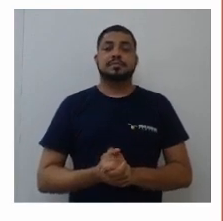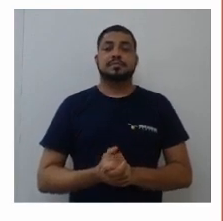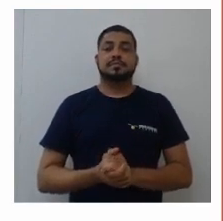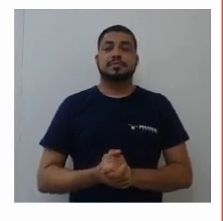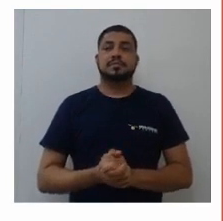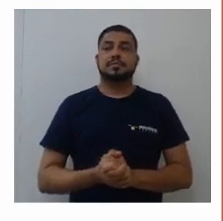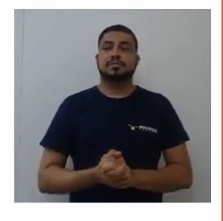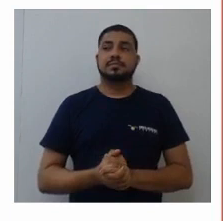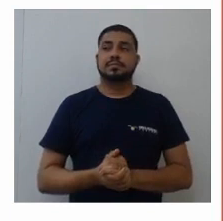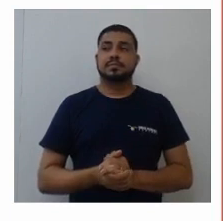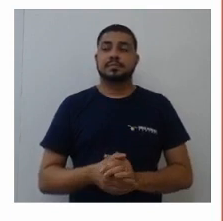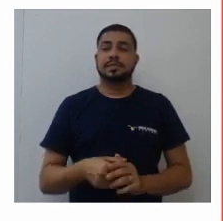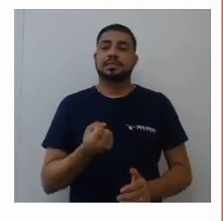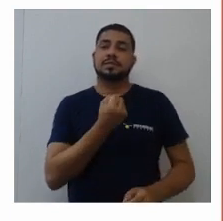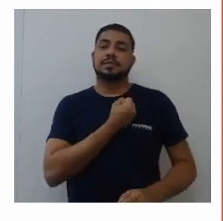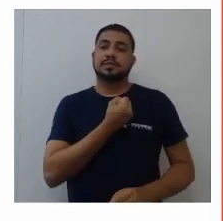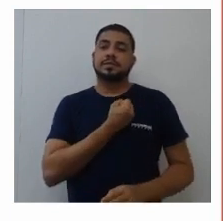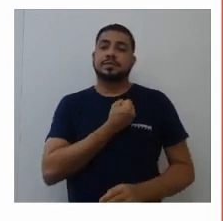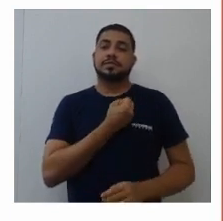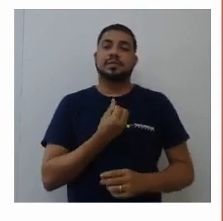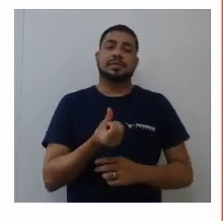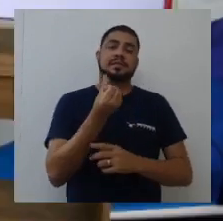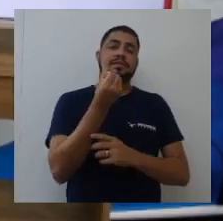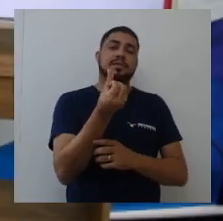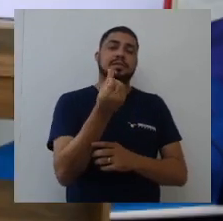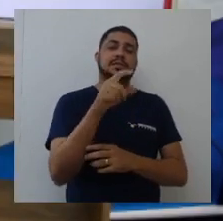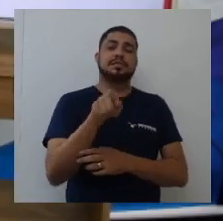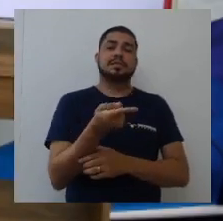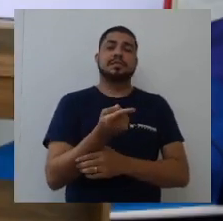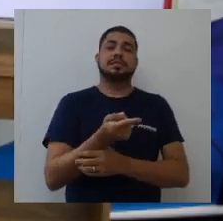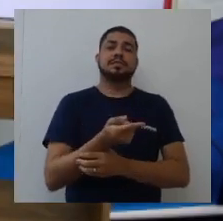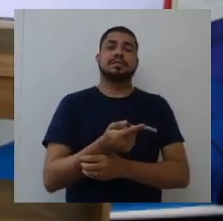Duas casas decimais e o número fica com